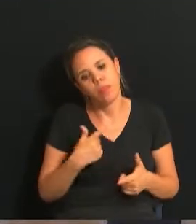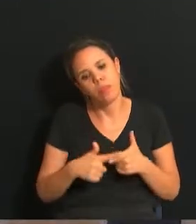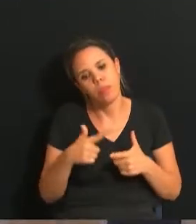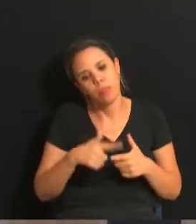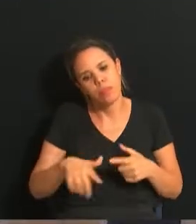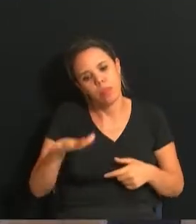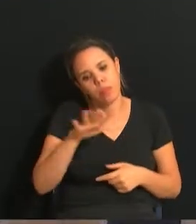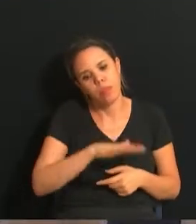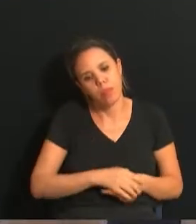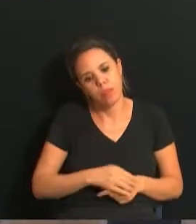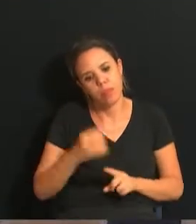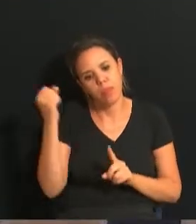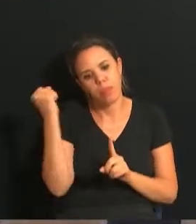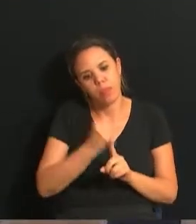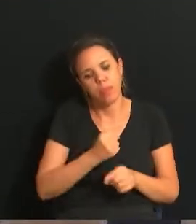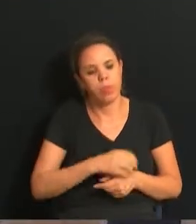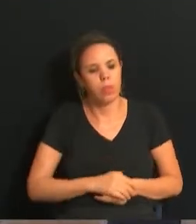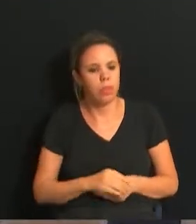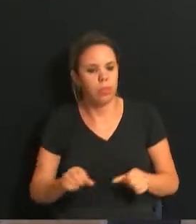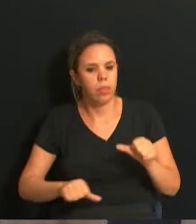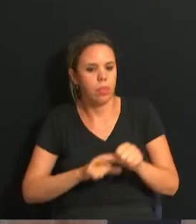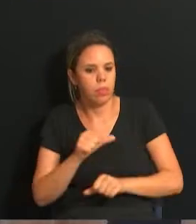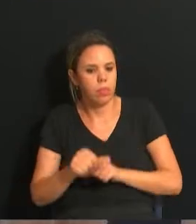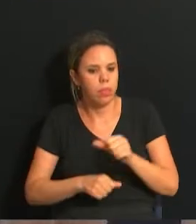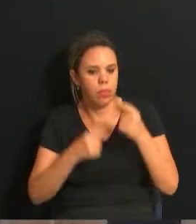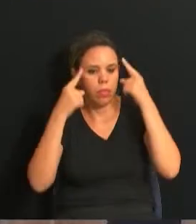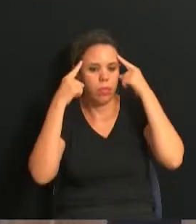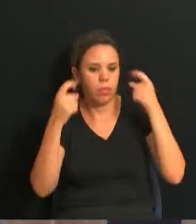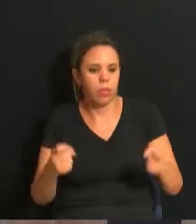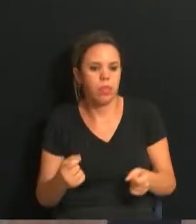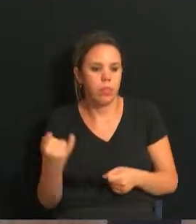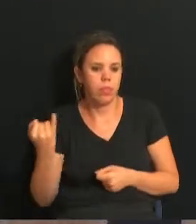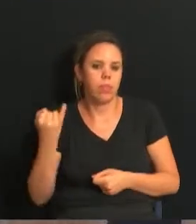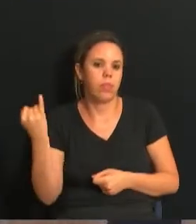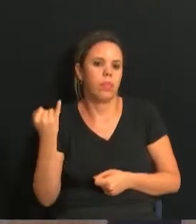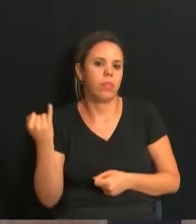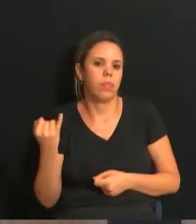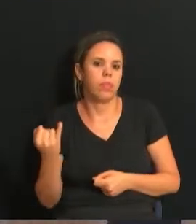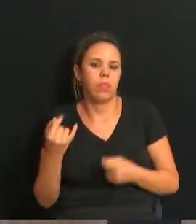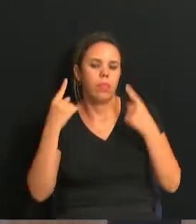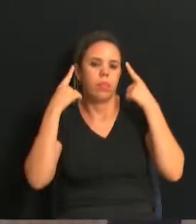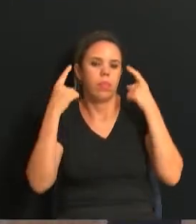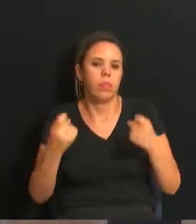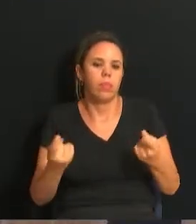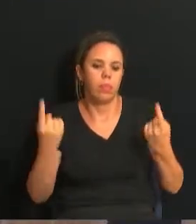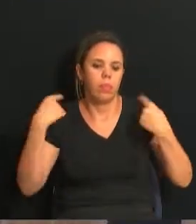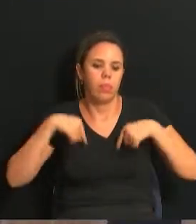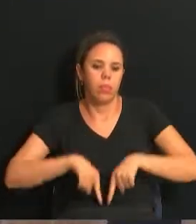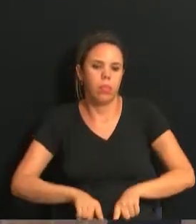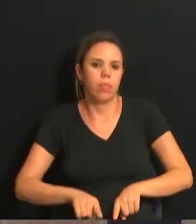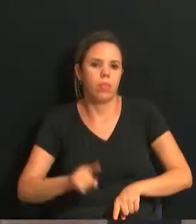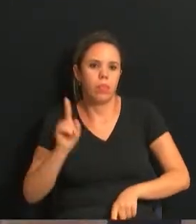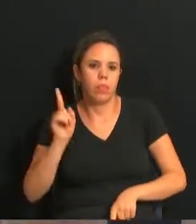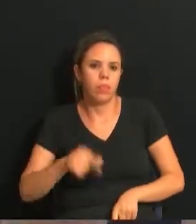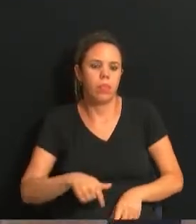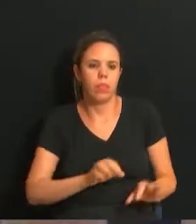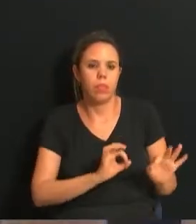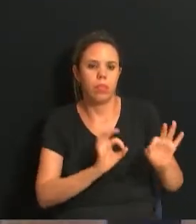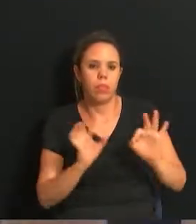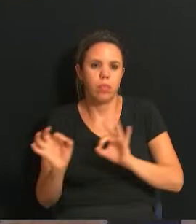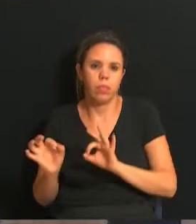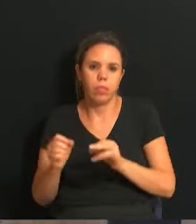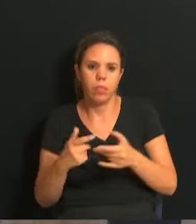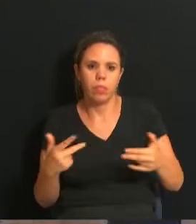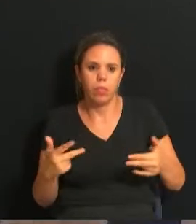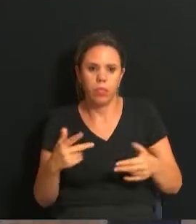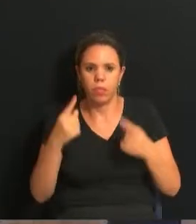de feminicídio. Então, quebrar o ciclo de violência é super importante. A violência física, ela é acompanhada de uma série de